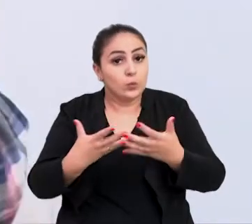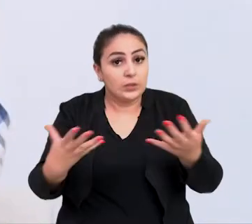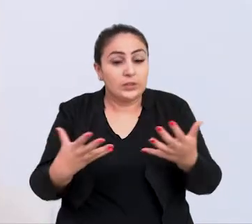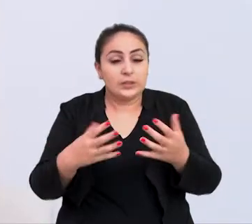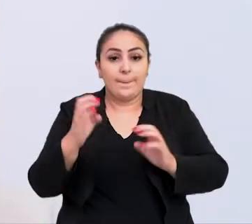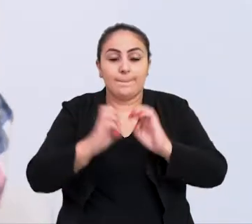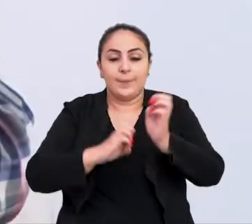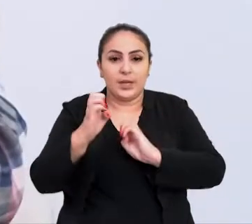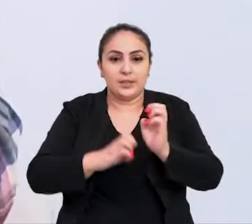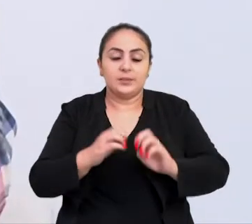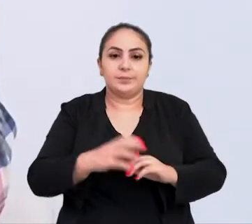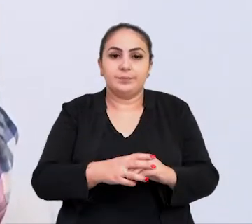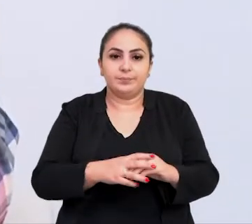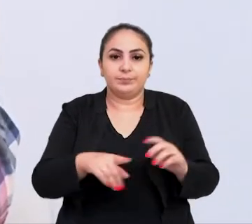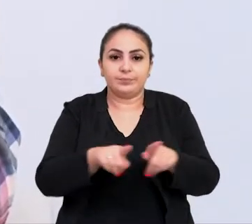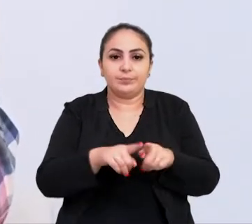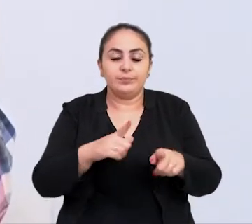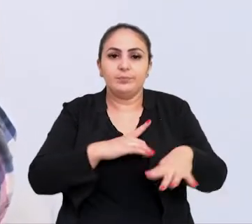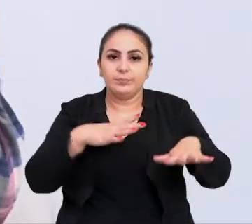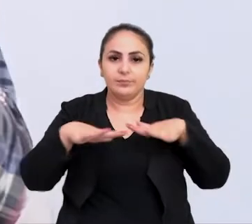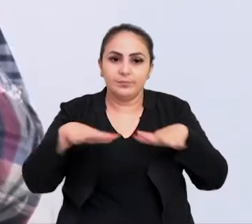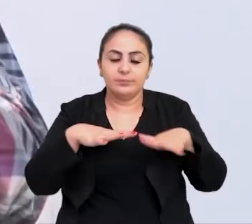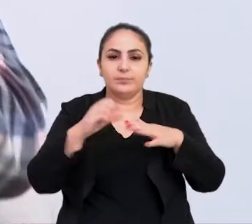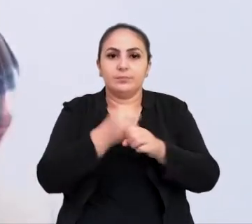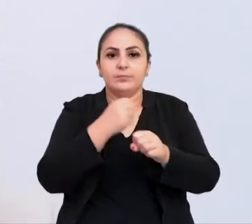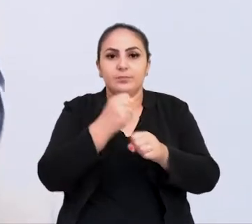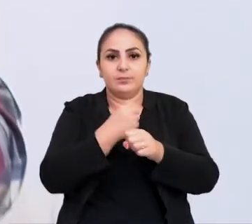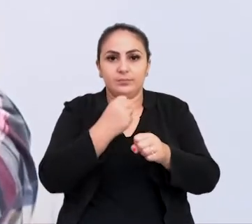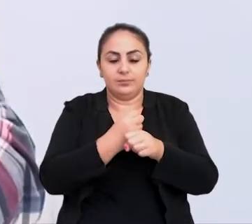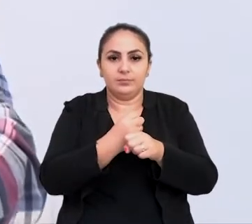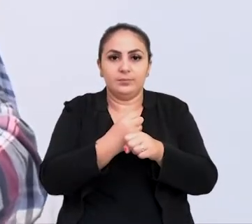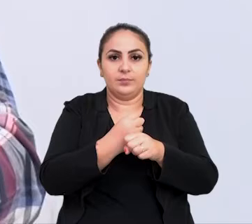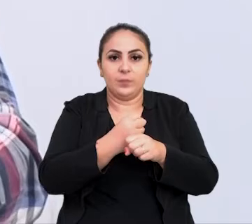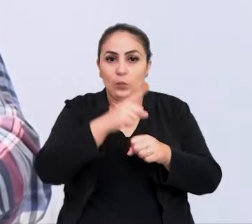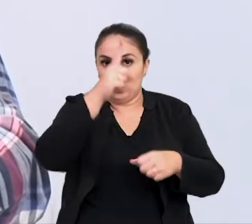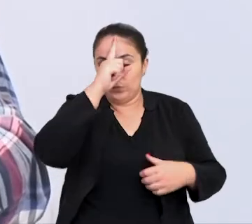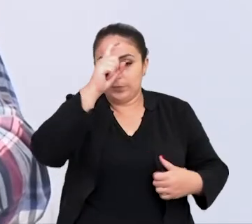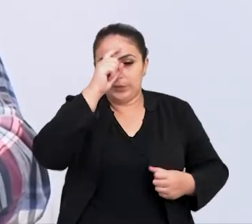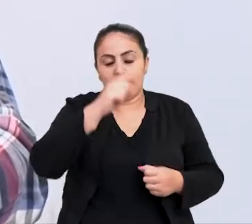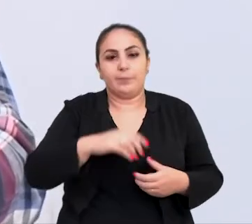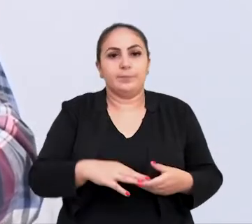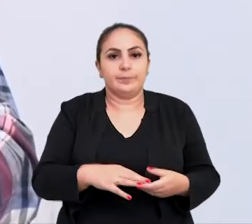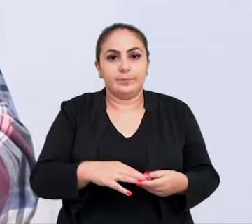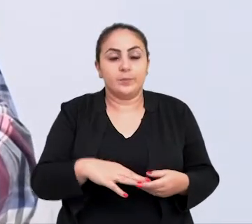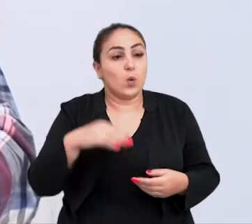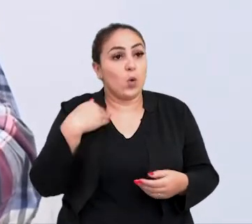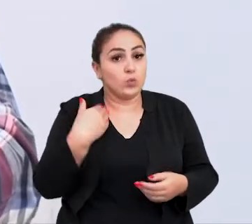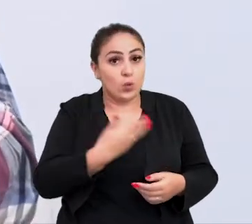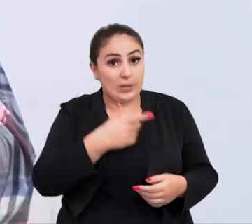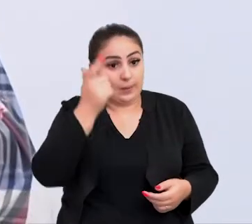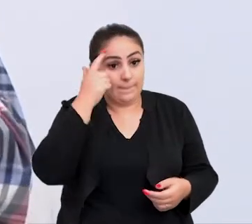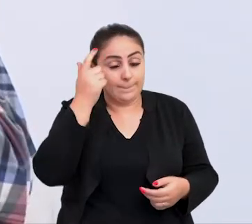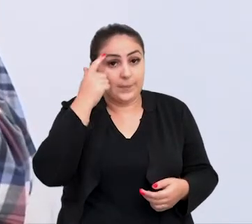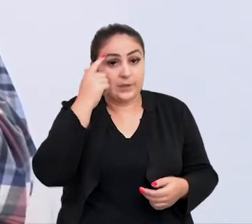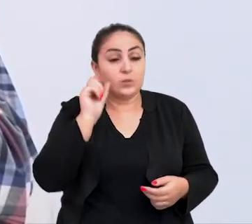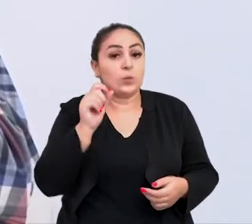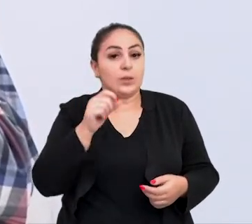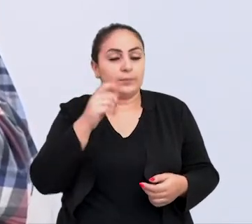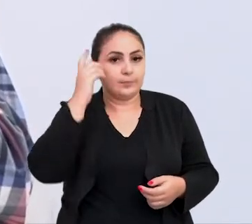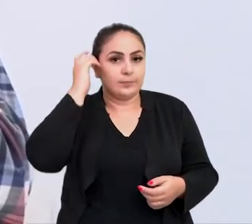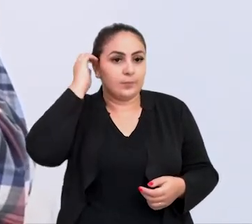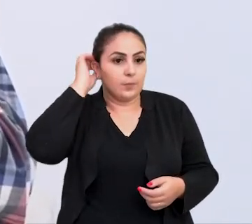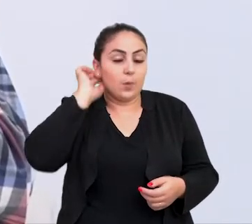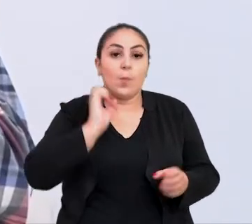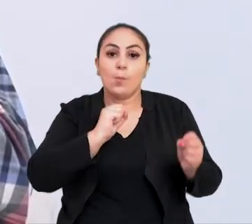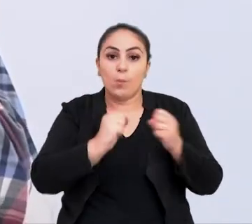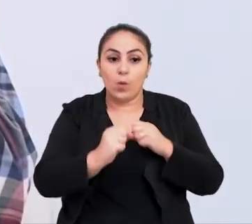muito grande do empresário e que viabilizou a construção do hospital. A gente pensa no fato do